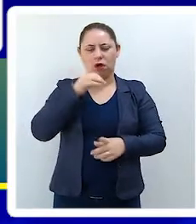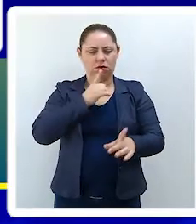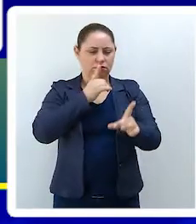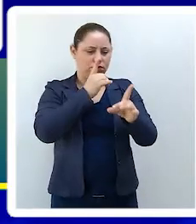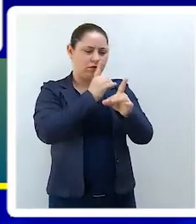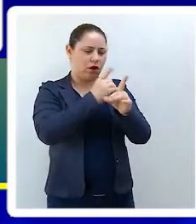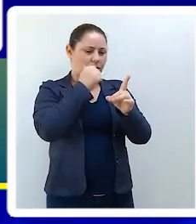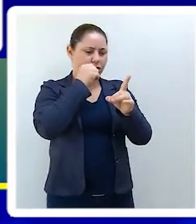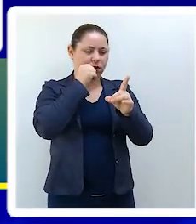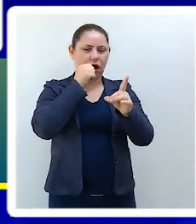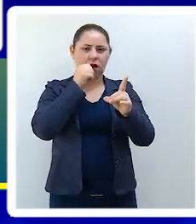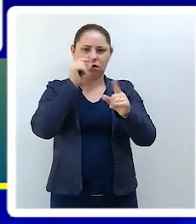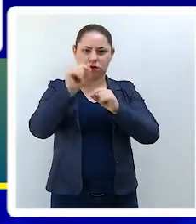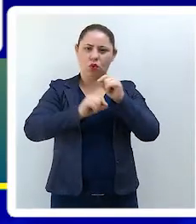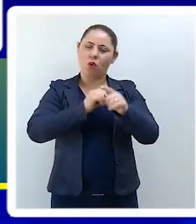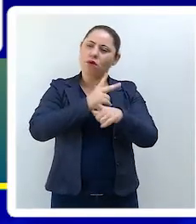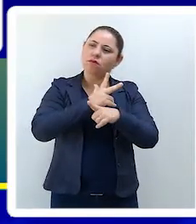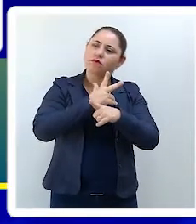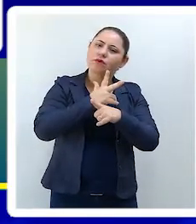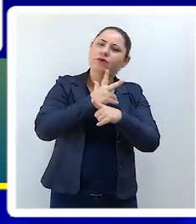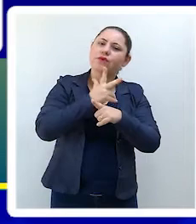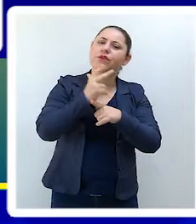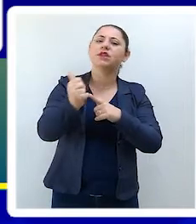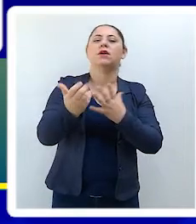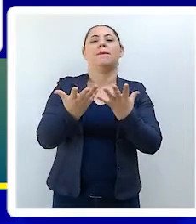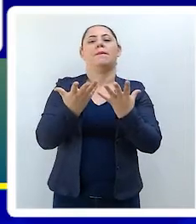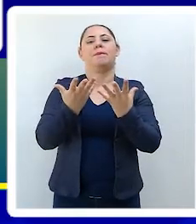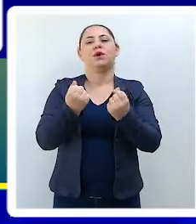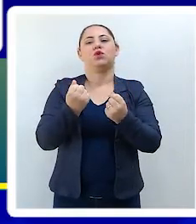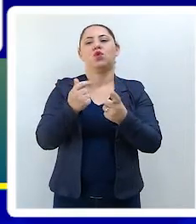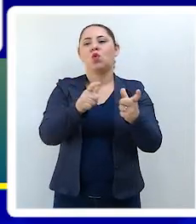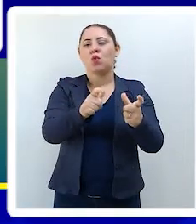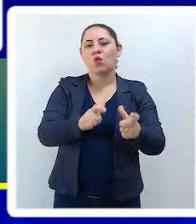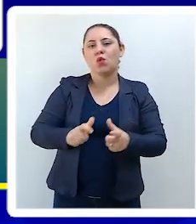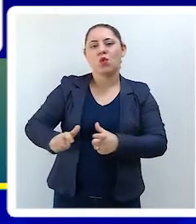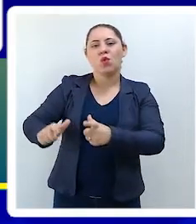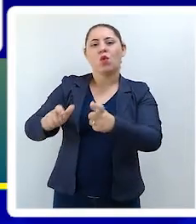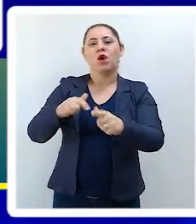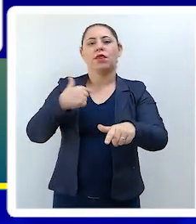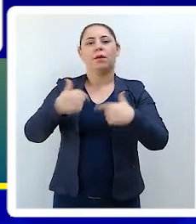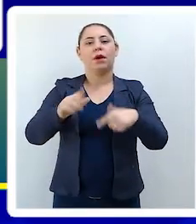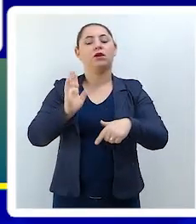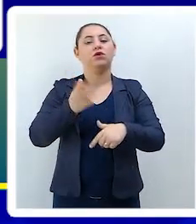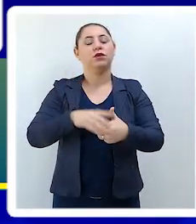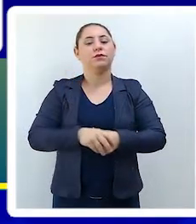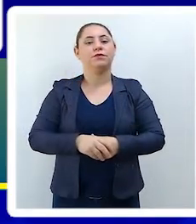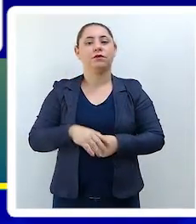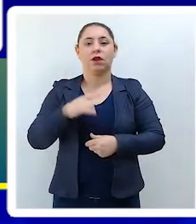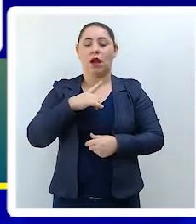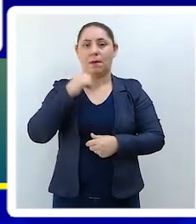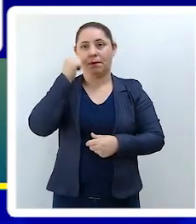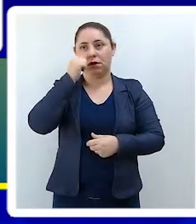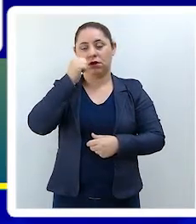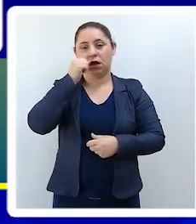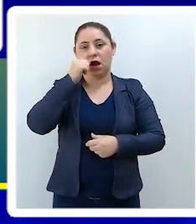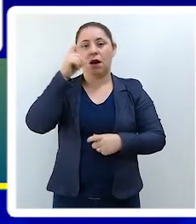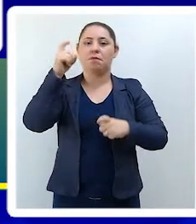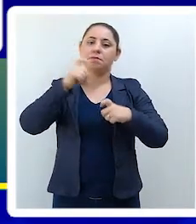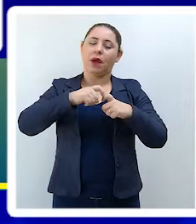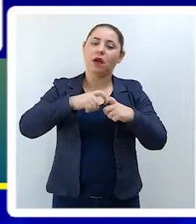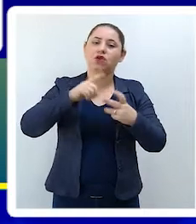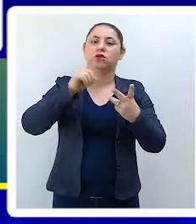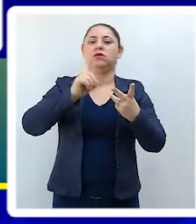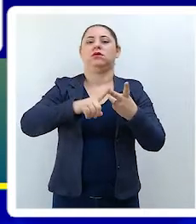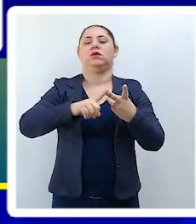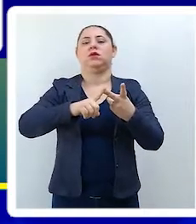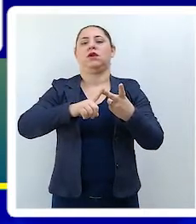consegue identificar que as mulheres conseguiram grandes conquistas em outros campos de atuação. Nós temos mulheres